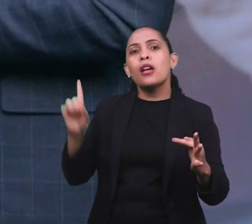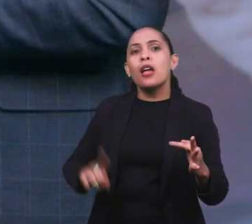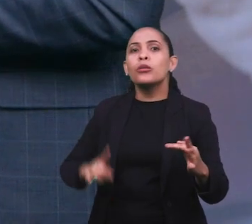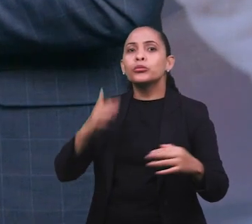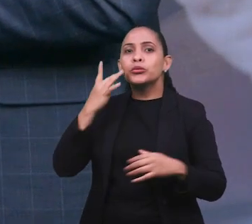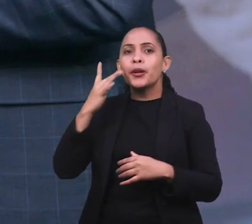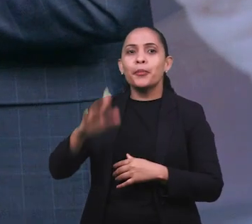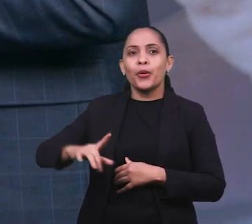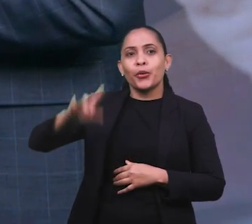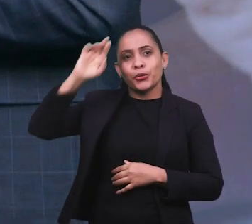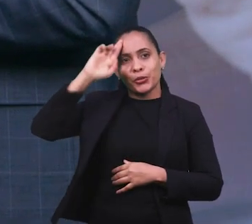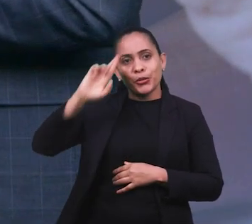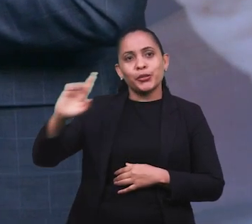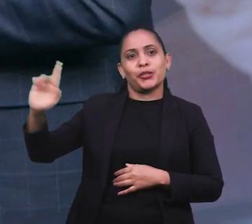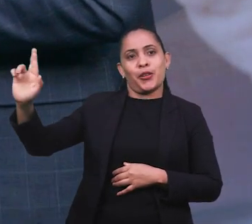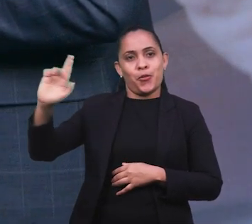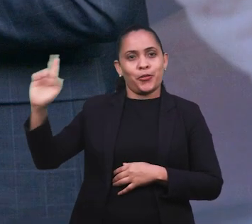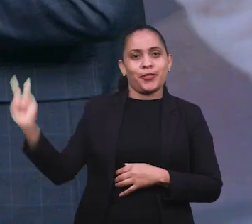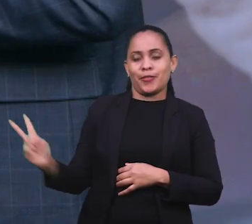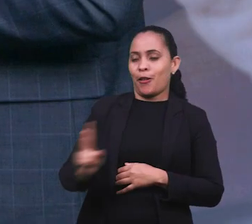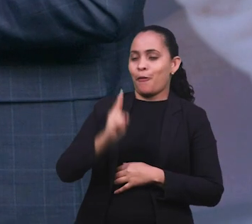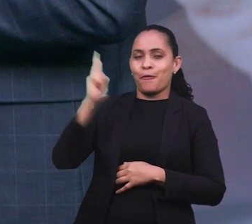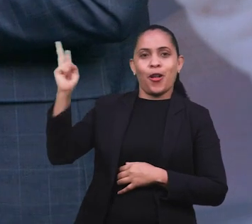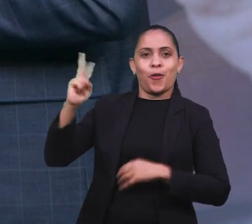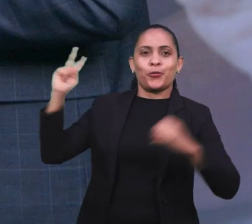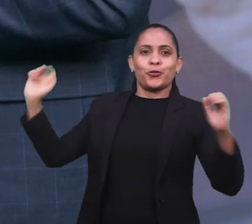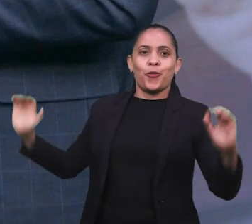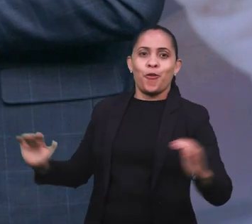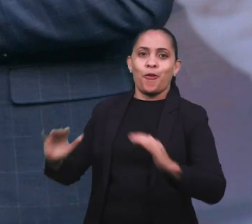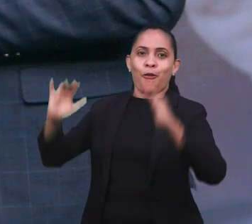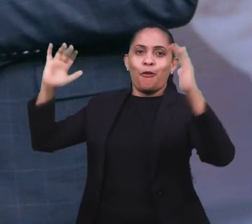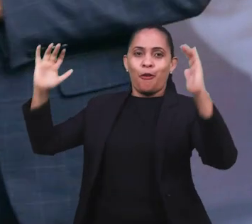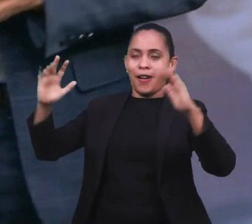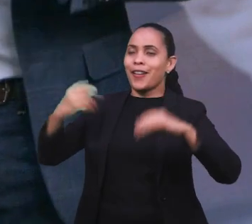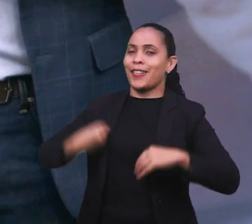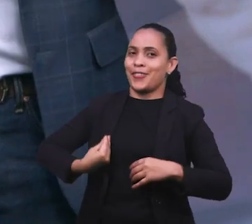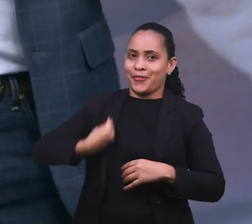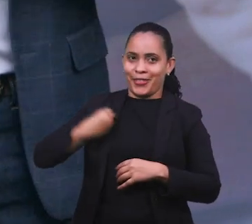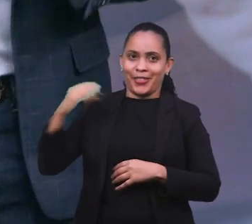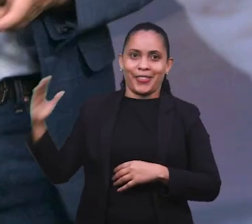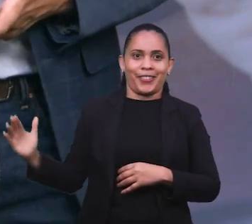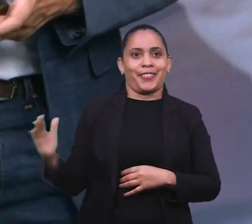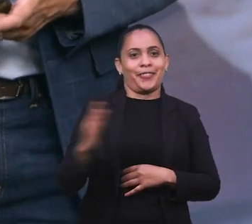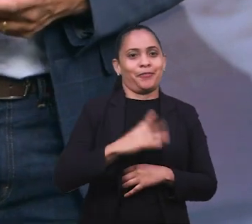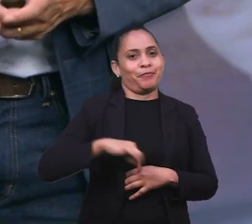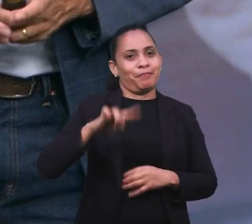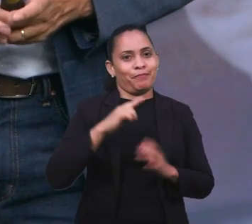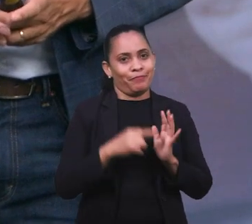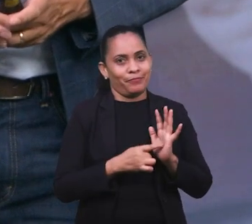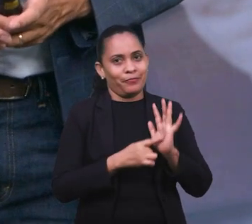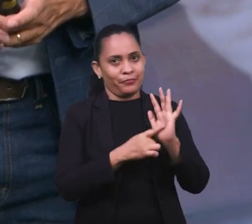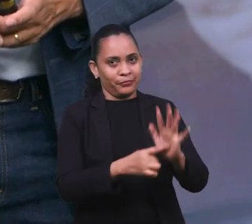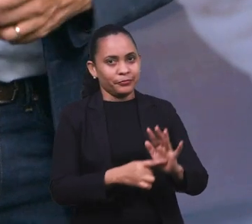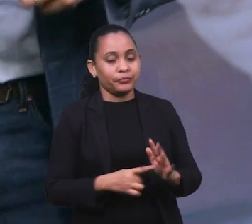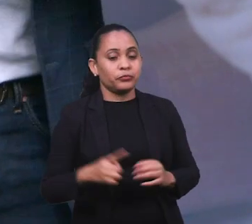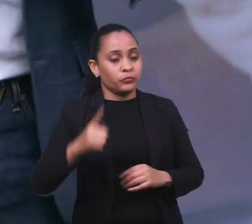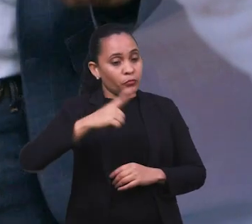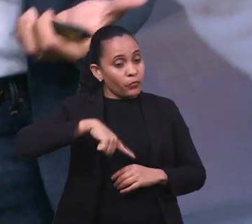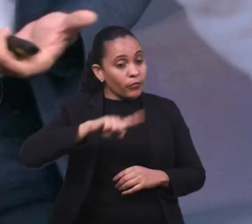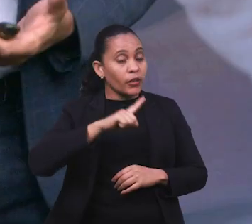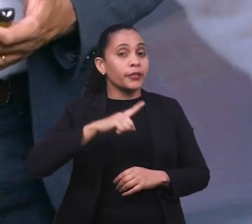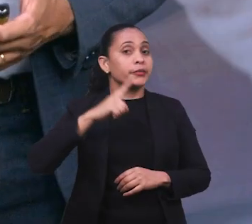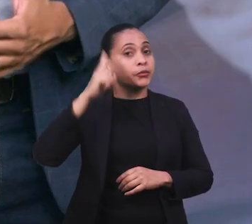e o temor do Senhor são riquezas, honra e vida. Muito bom. Os irmãos aqui testificaram as